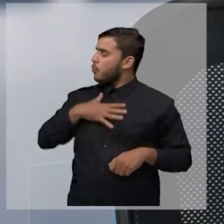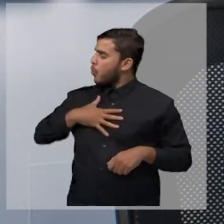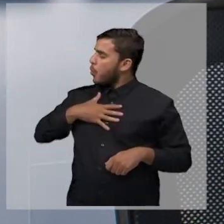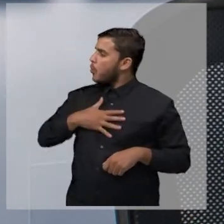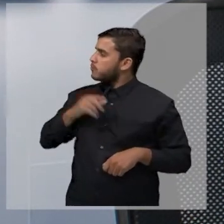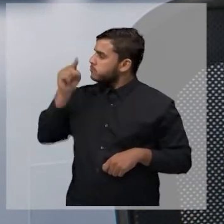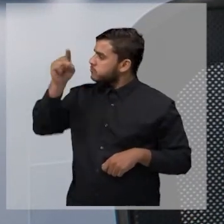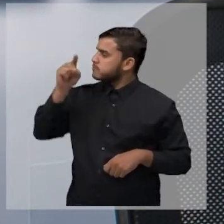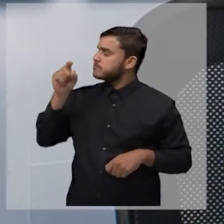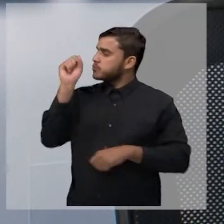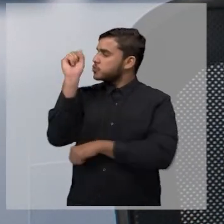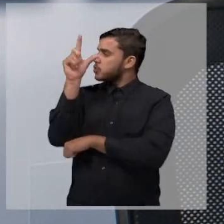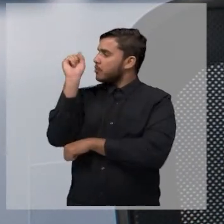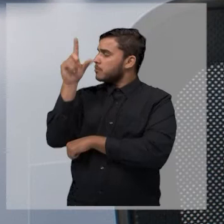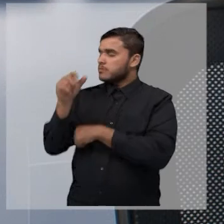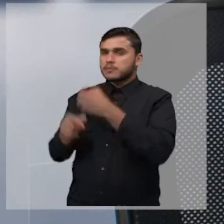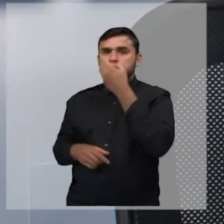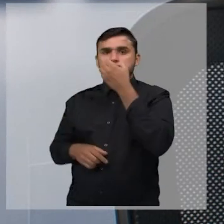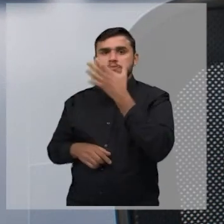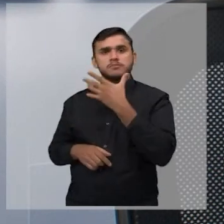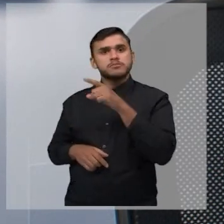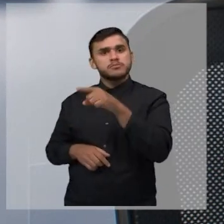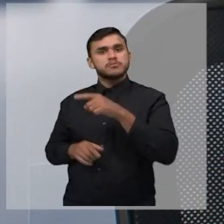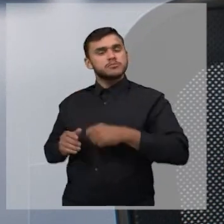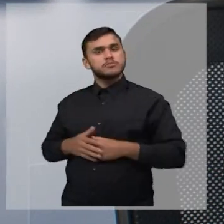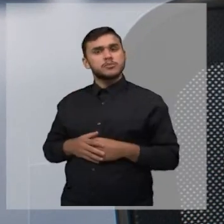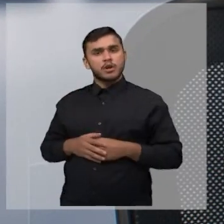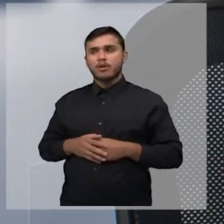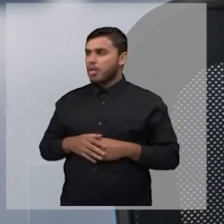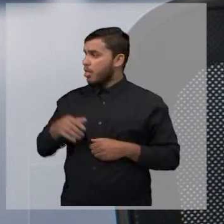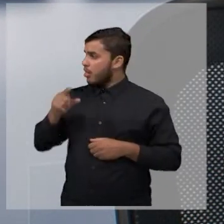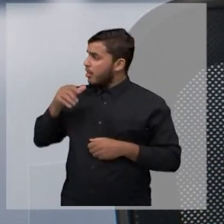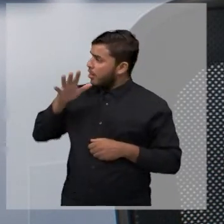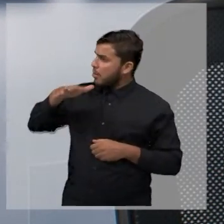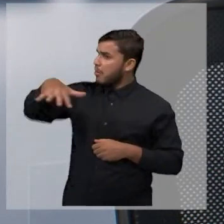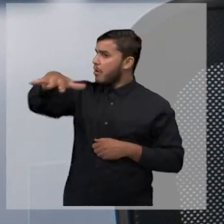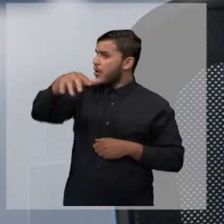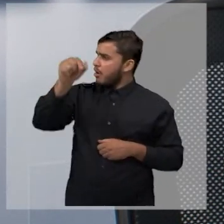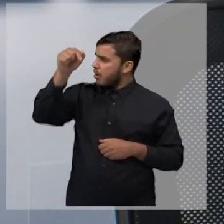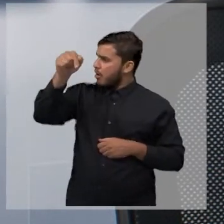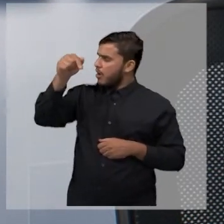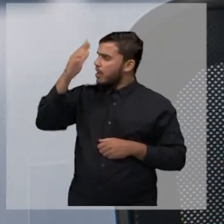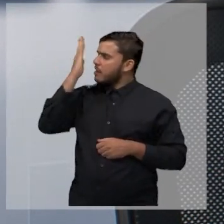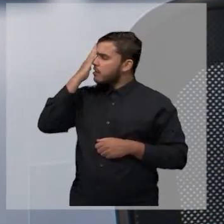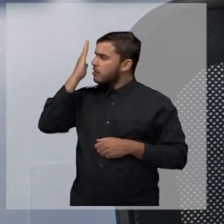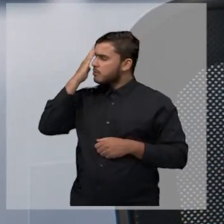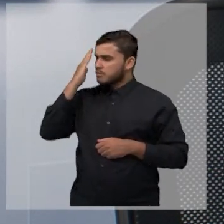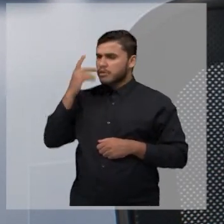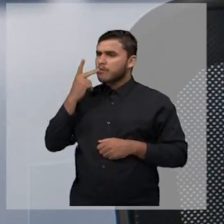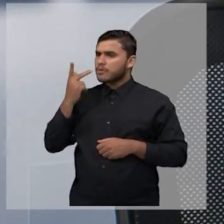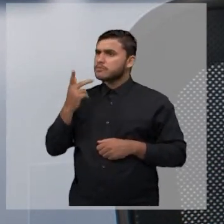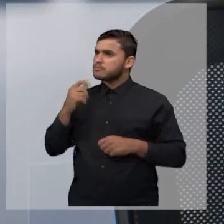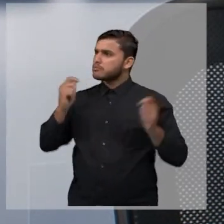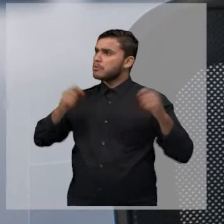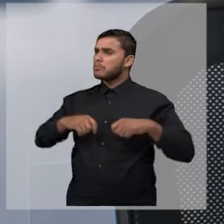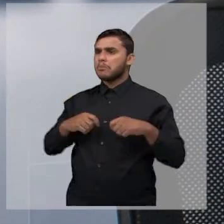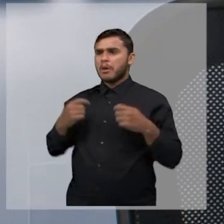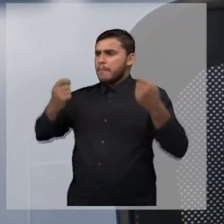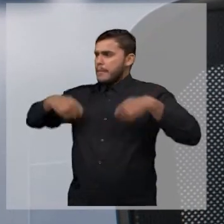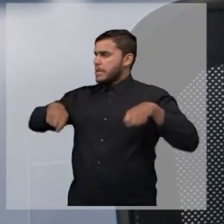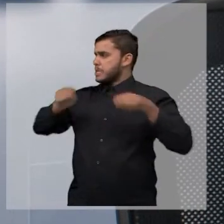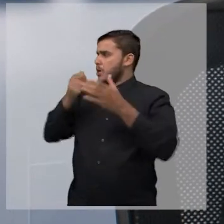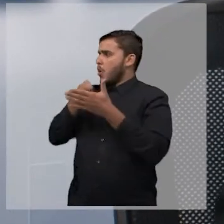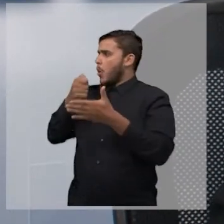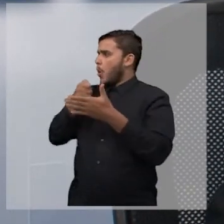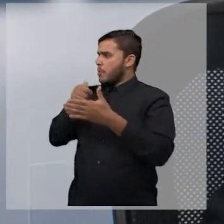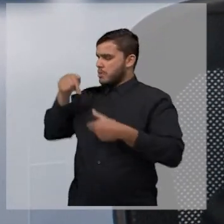como administrativamente. E a região norte hoje, em alguns aspectos, não é que ela seja independente, mas literalmente ela não precisa